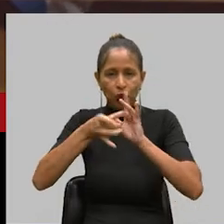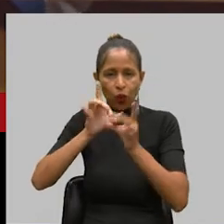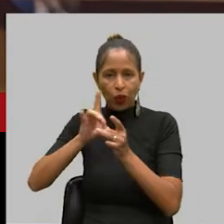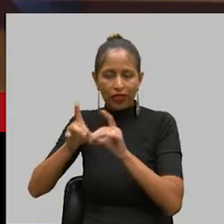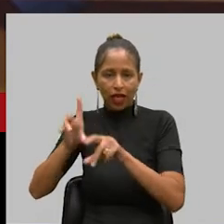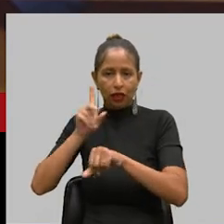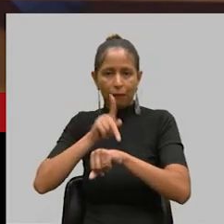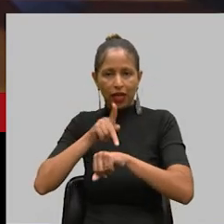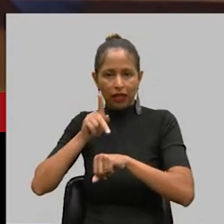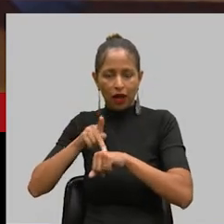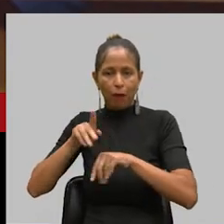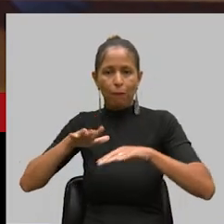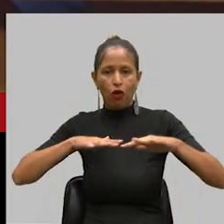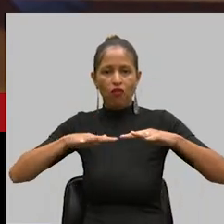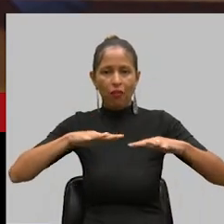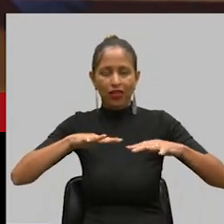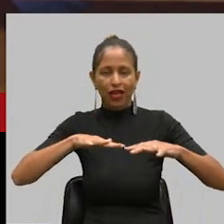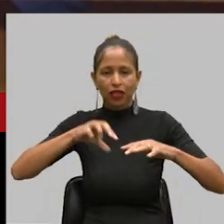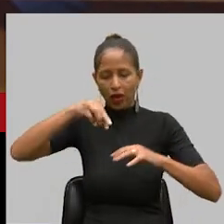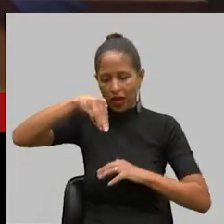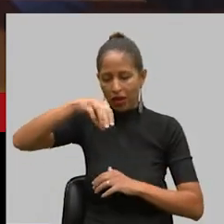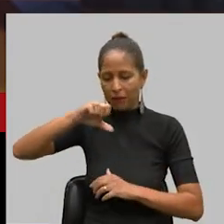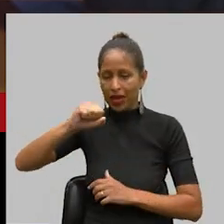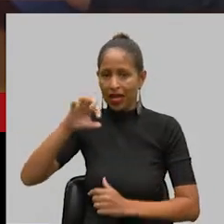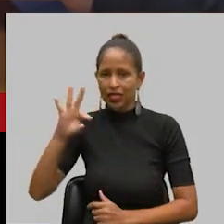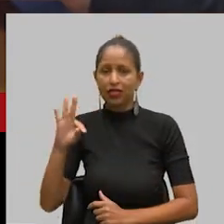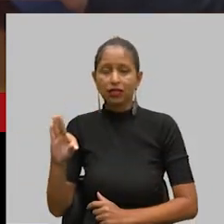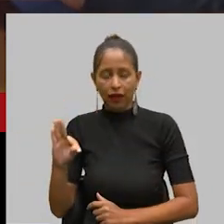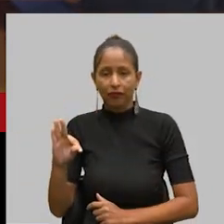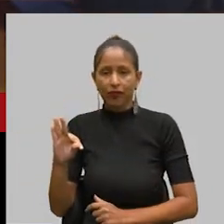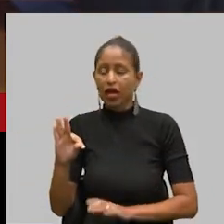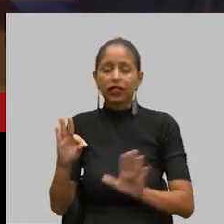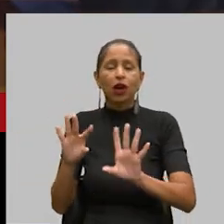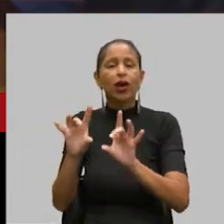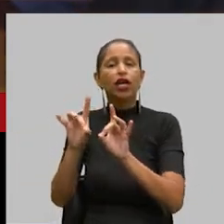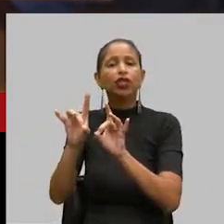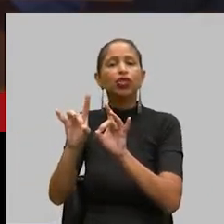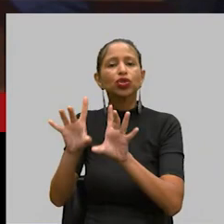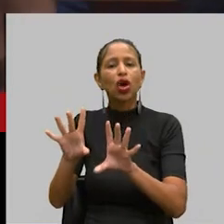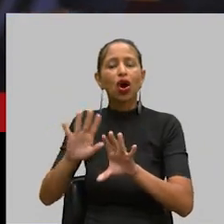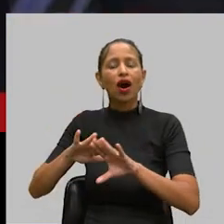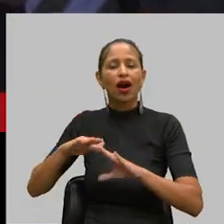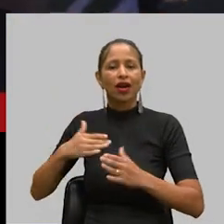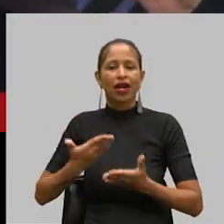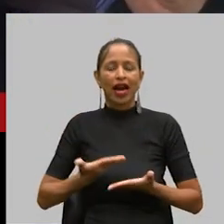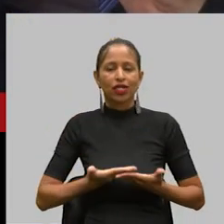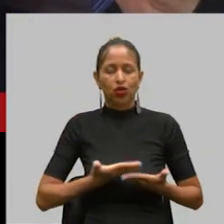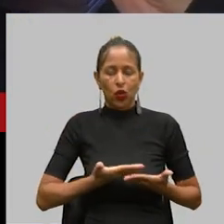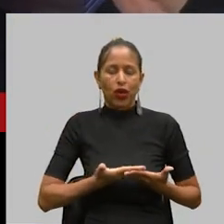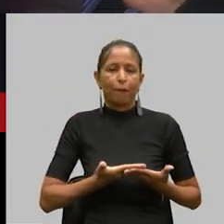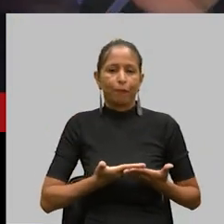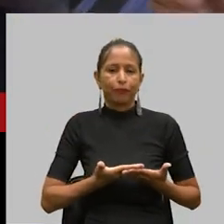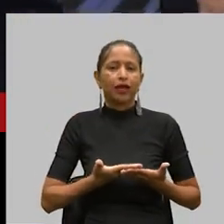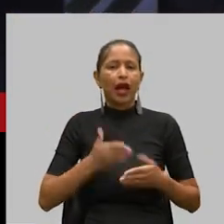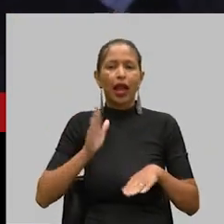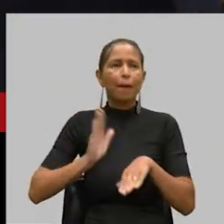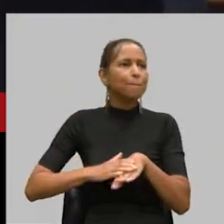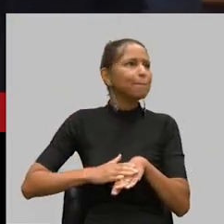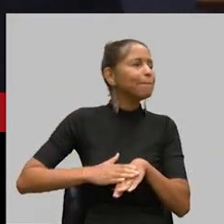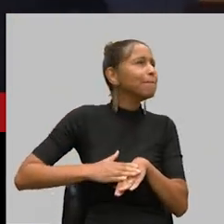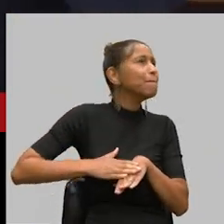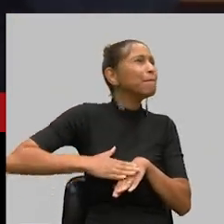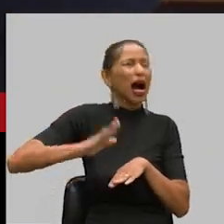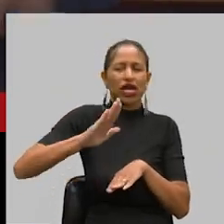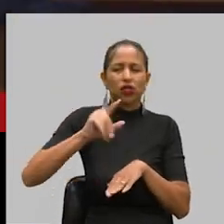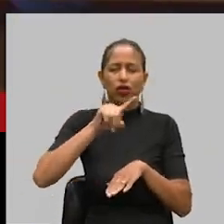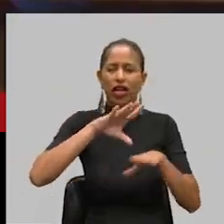pedagogia do Movimento Sem Terra ela não é apenas a escola ela é muito além